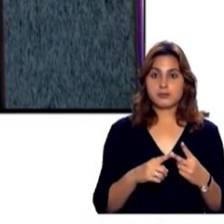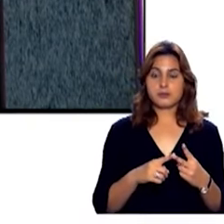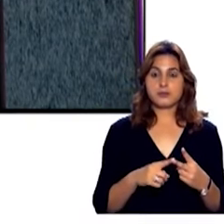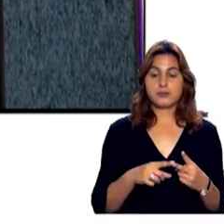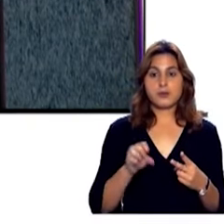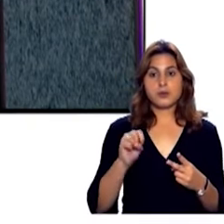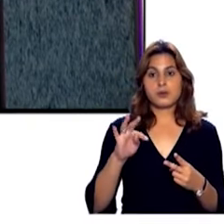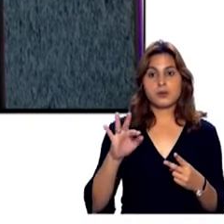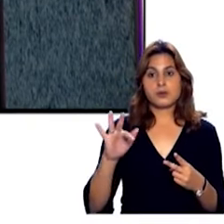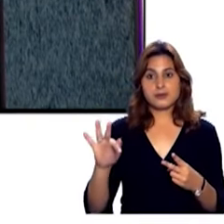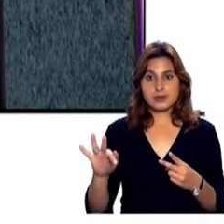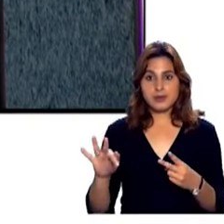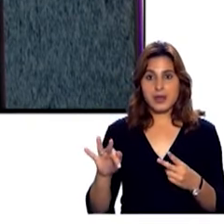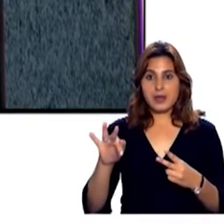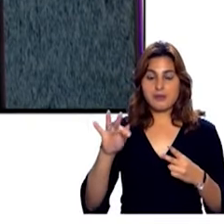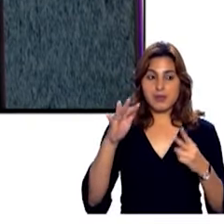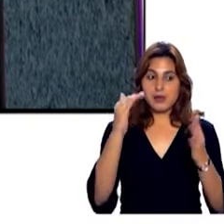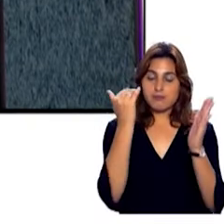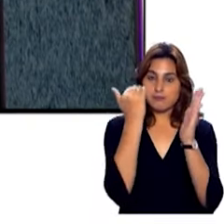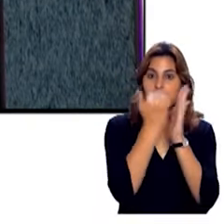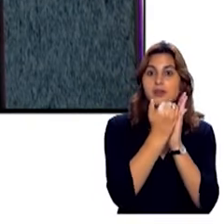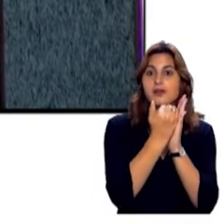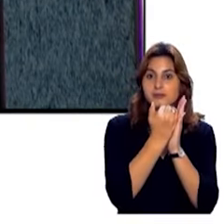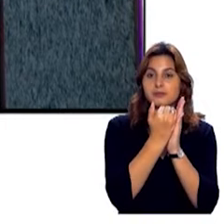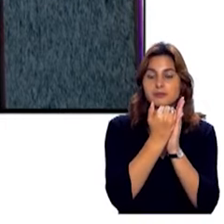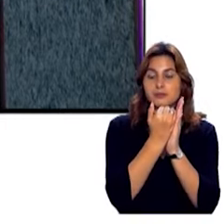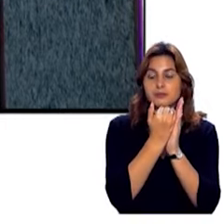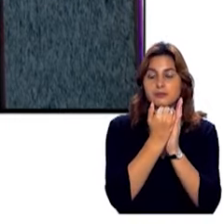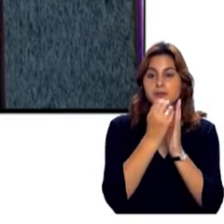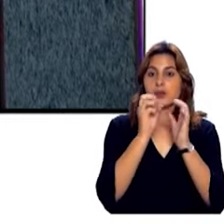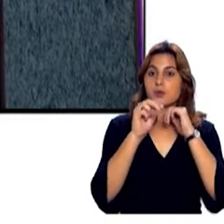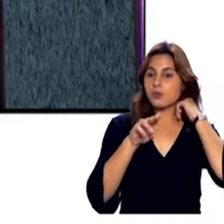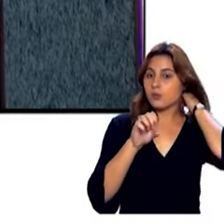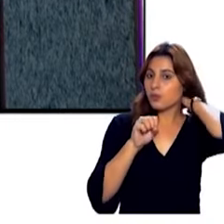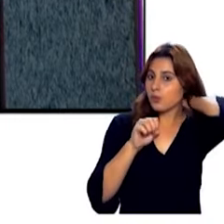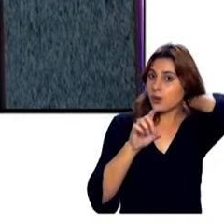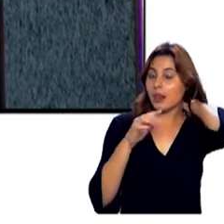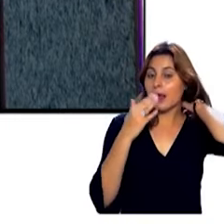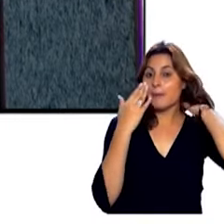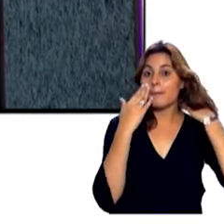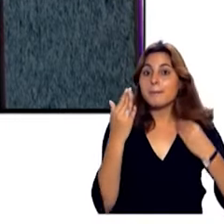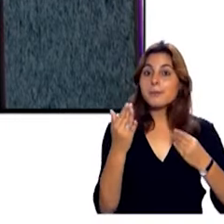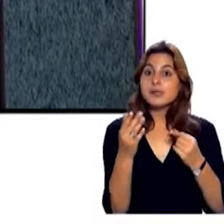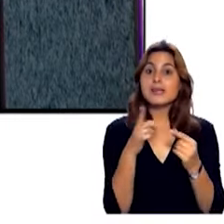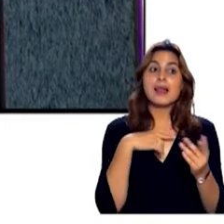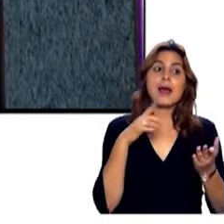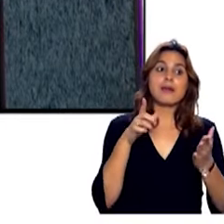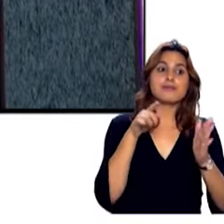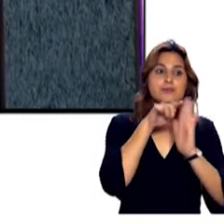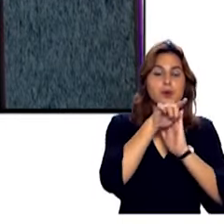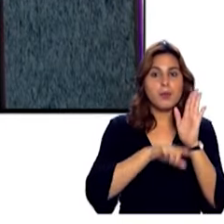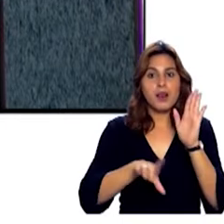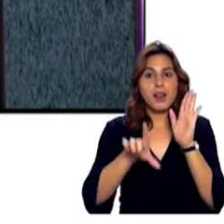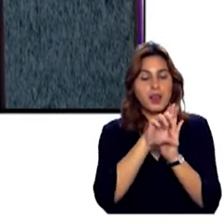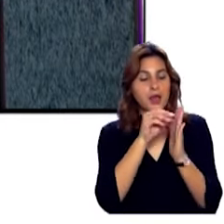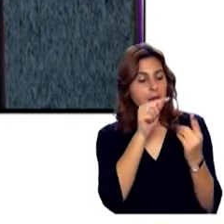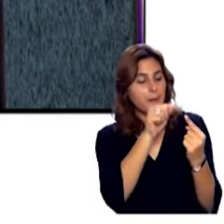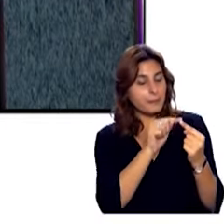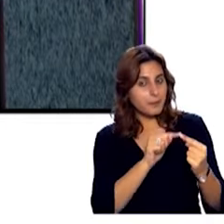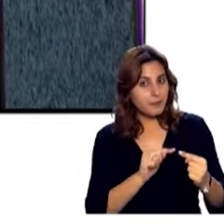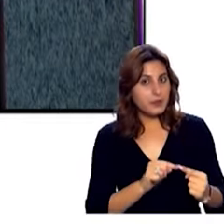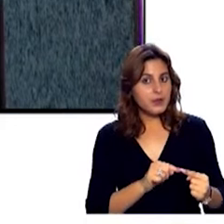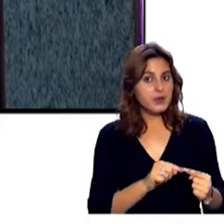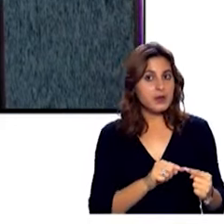STF cumpre o seu ônus de demonstrar que a interpretação do TJ é